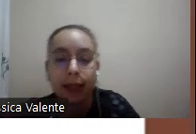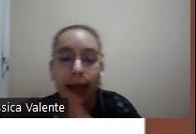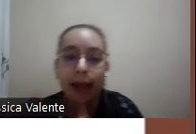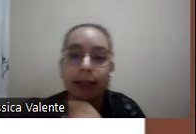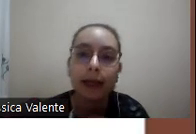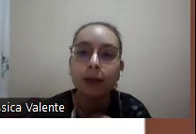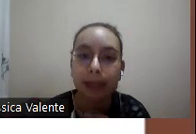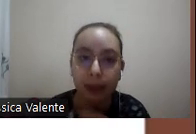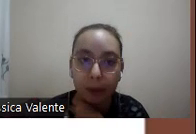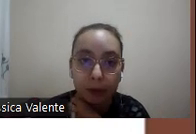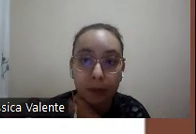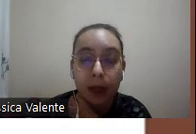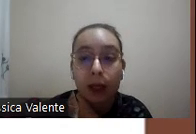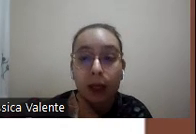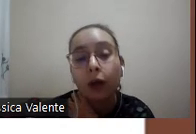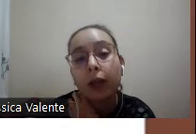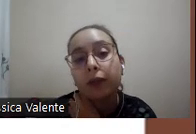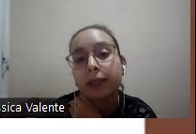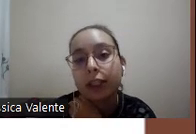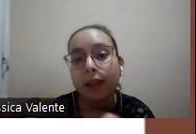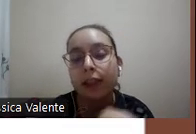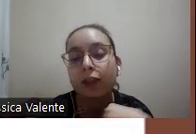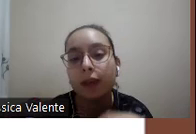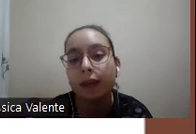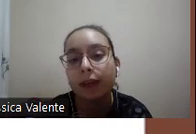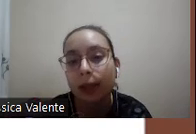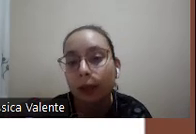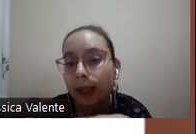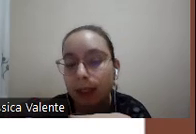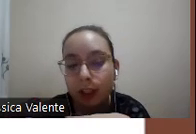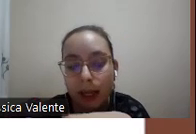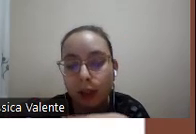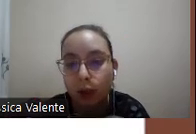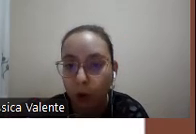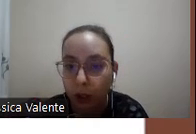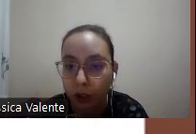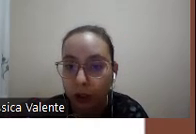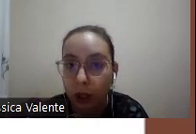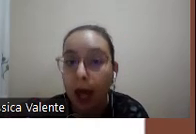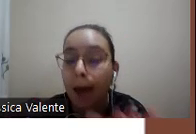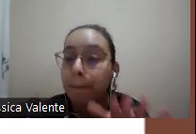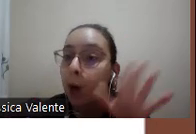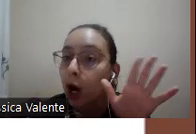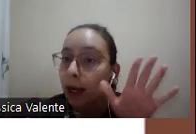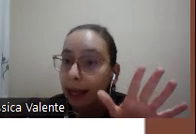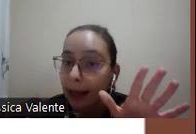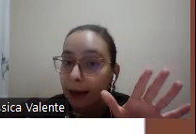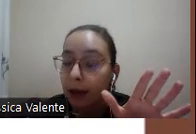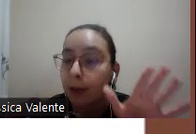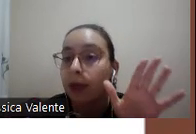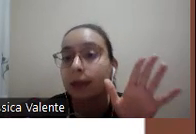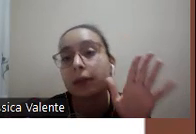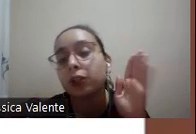é esse. Esse aqui é o símbolo. E quando vocês verem, vocês vão ver que vai ser uma dessas 3 cores. Por